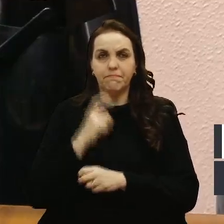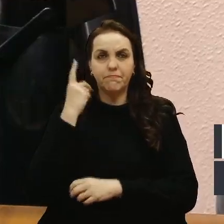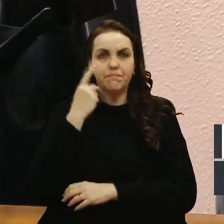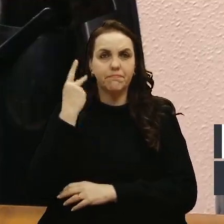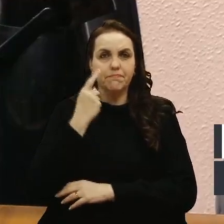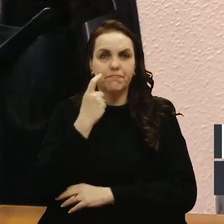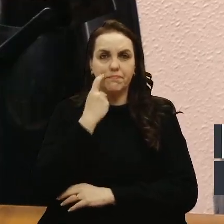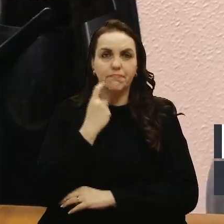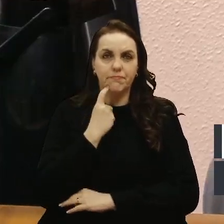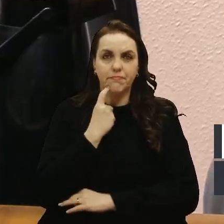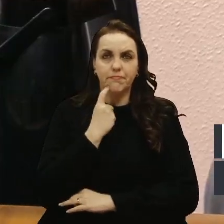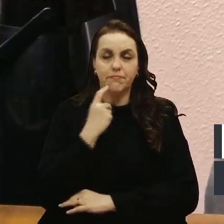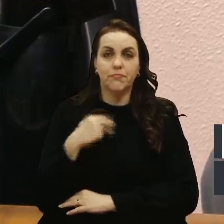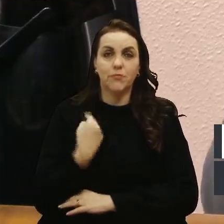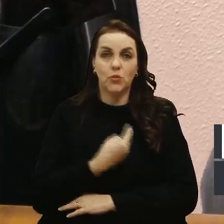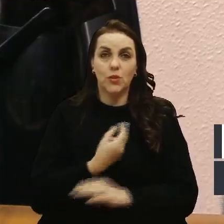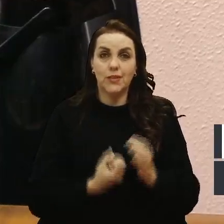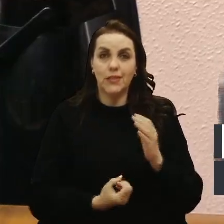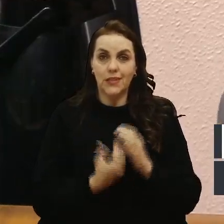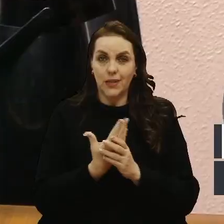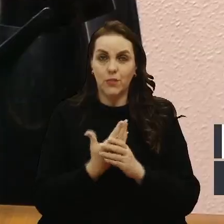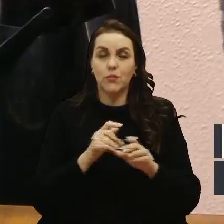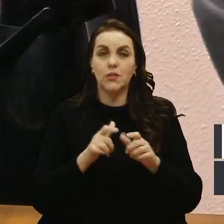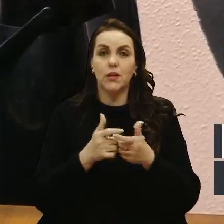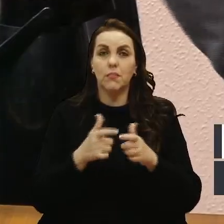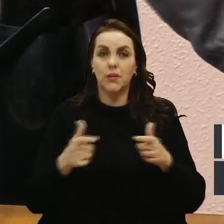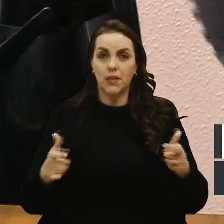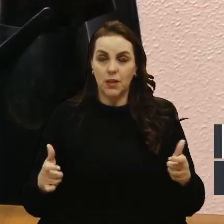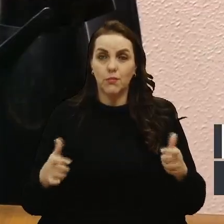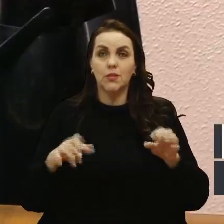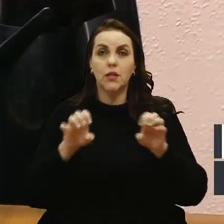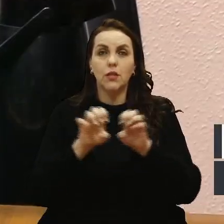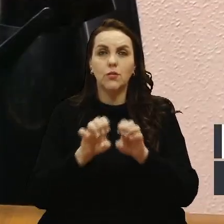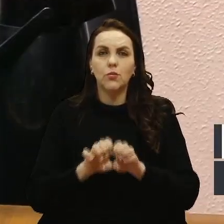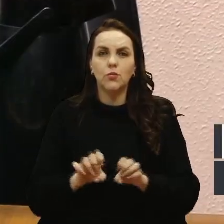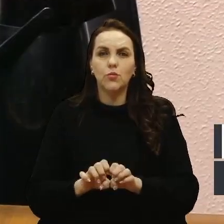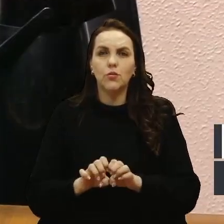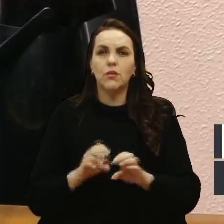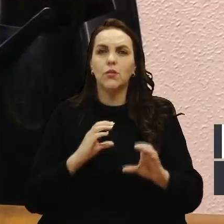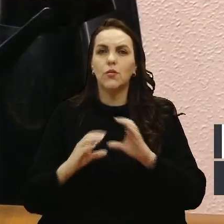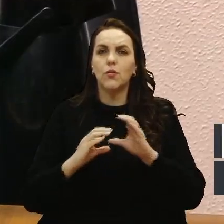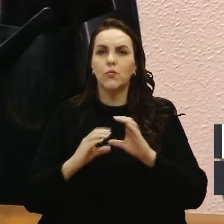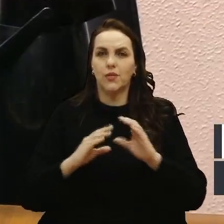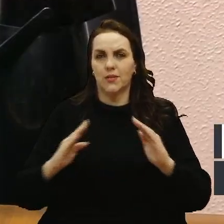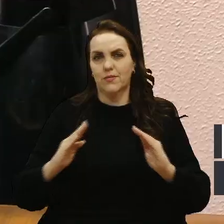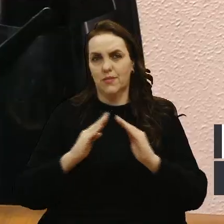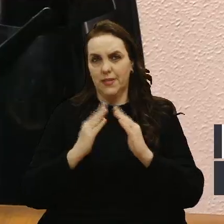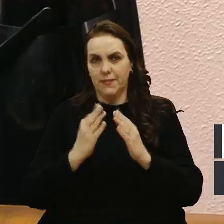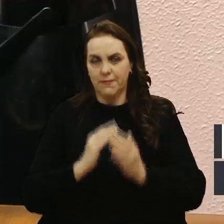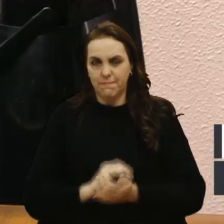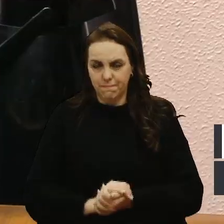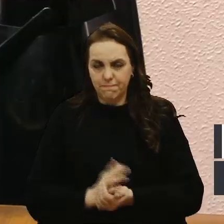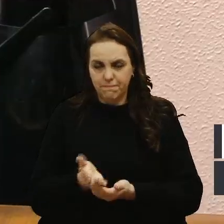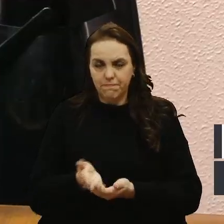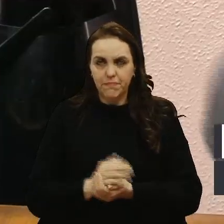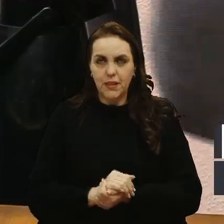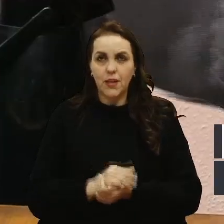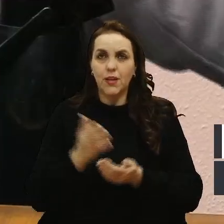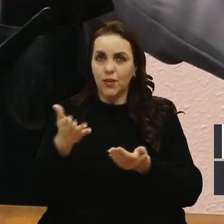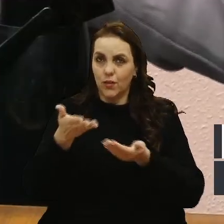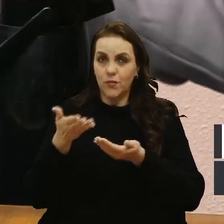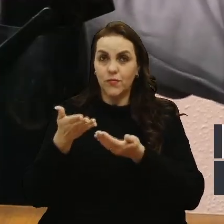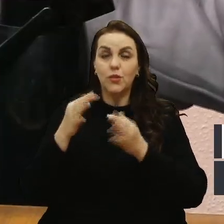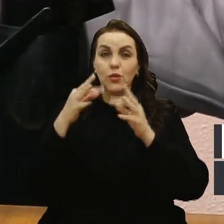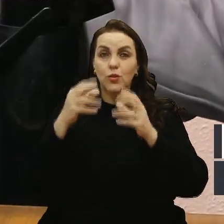que nós criamos e ampliamos a estrutura da comunicação da casa. E eu queria chamar todos os colegas, se o senhor